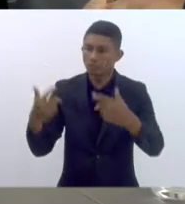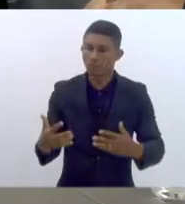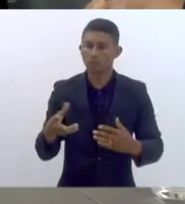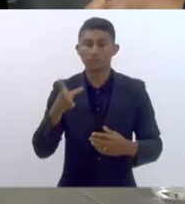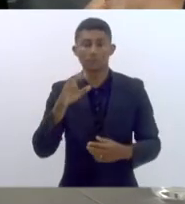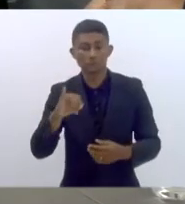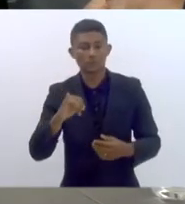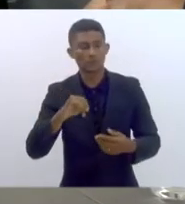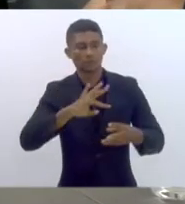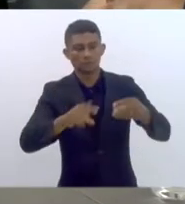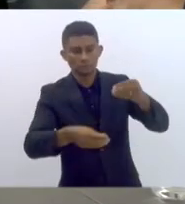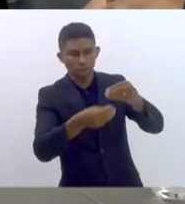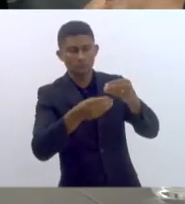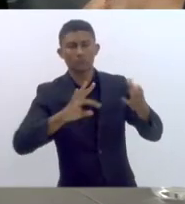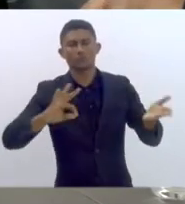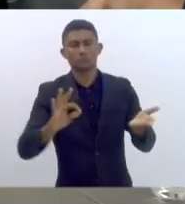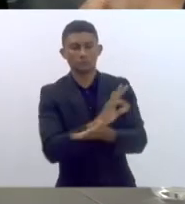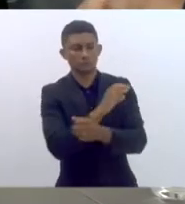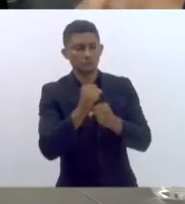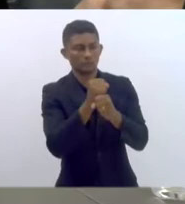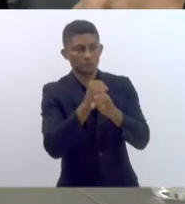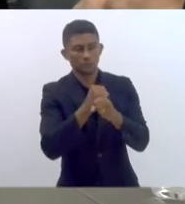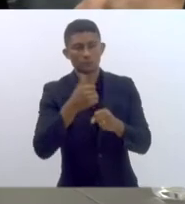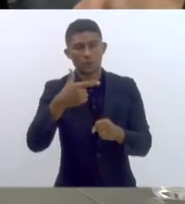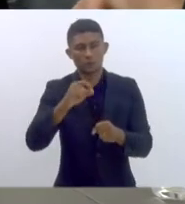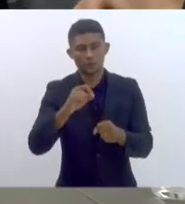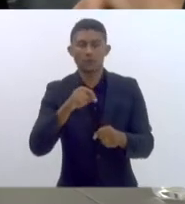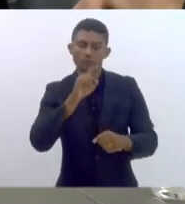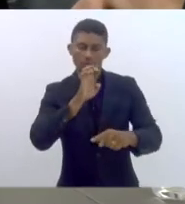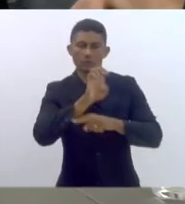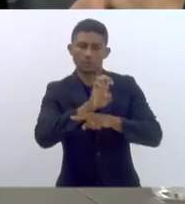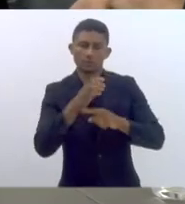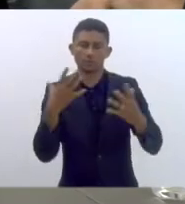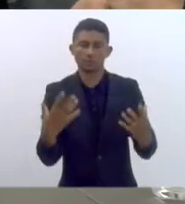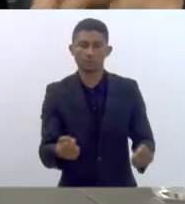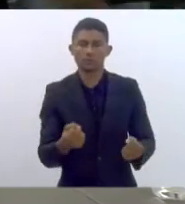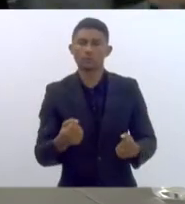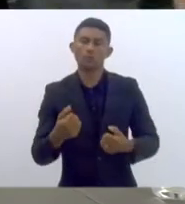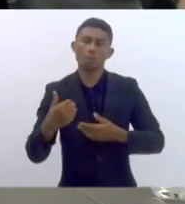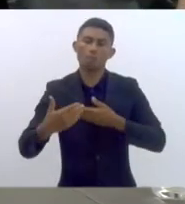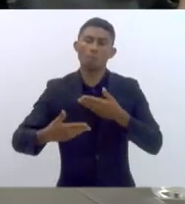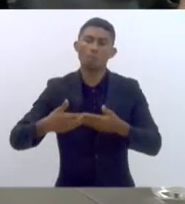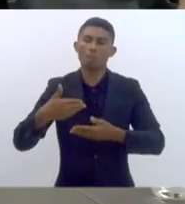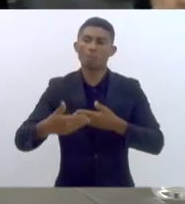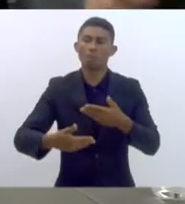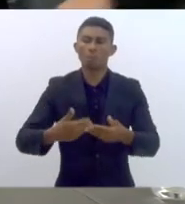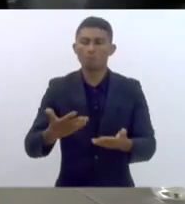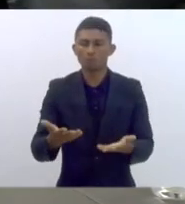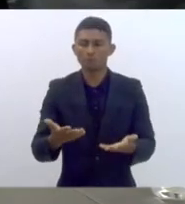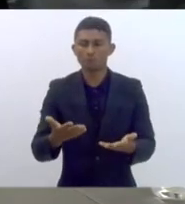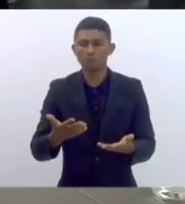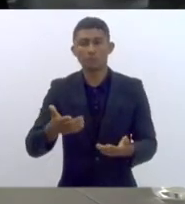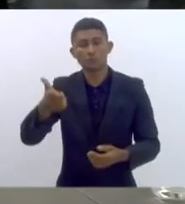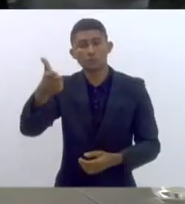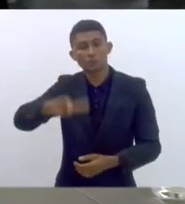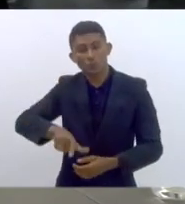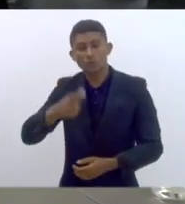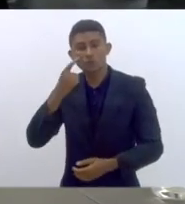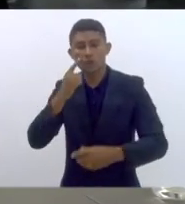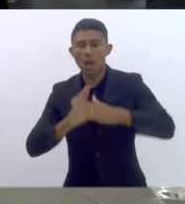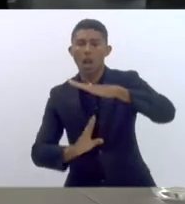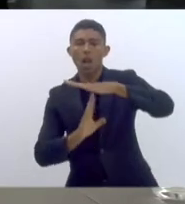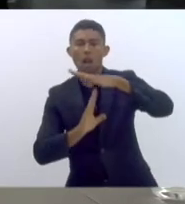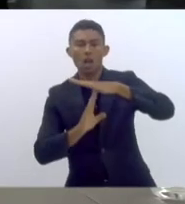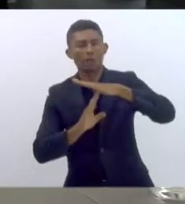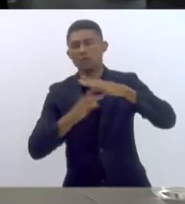artigo 1º, que era o prazo adicional de 20 anos, que o Estado aderiu, não haveria ter que passar por verificações de limites e